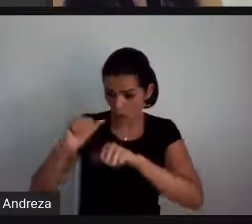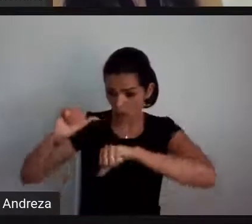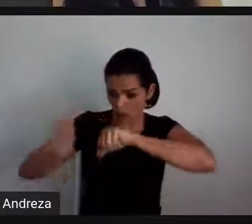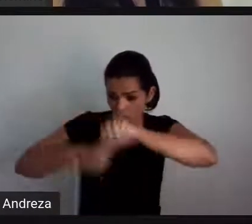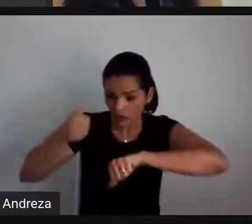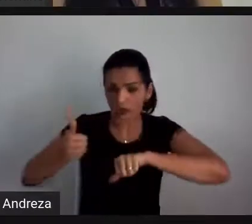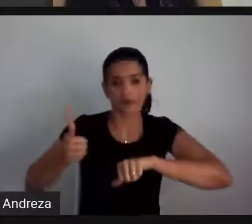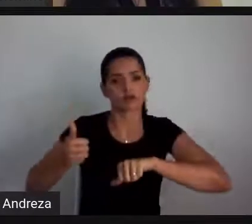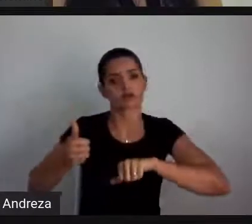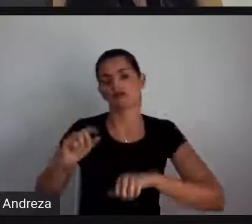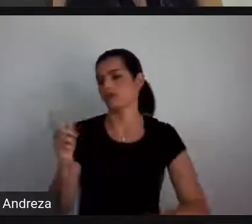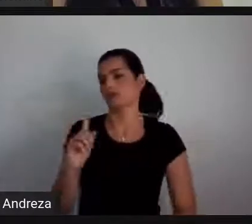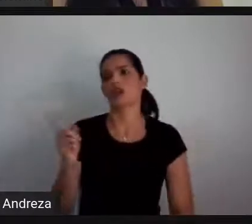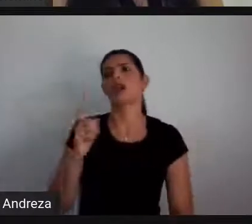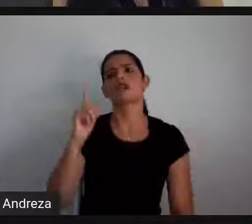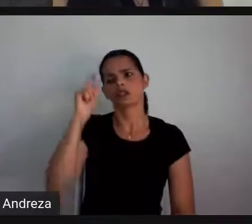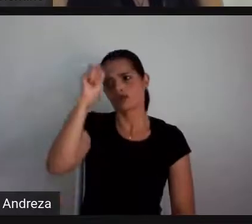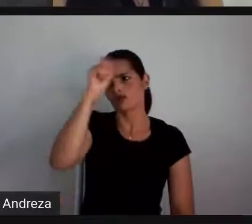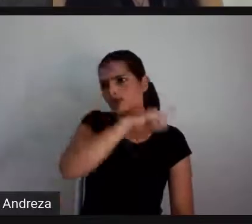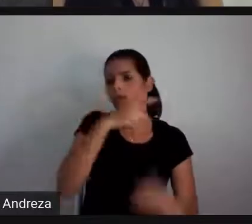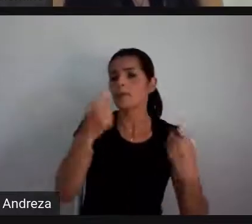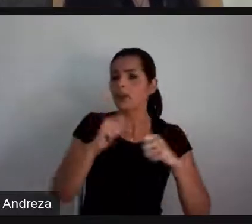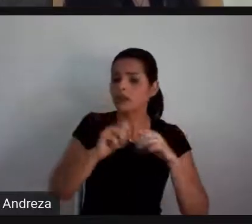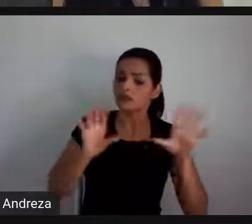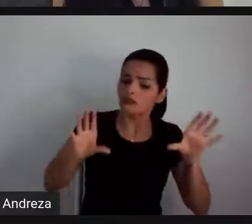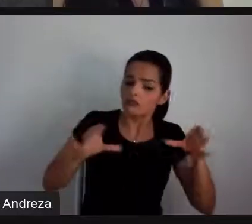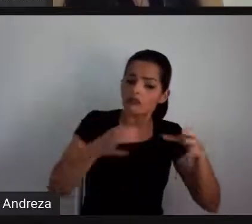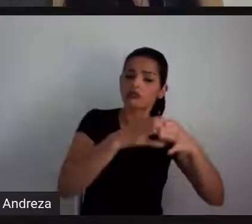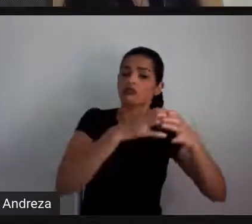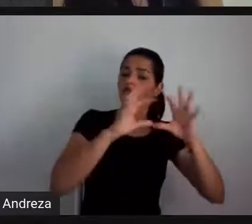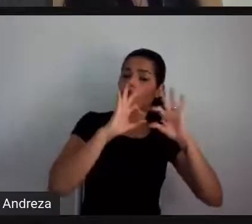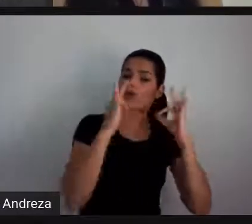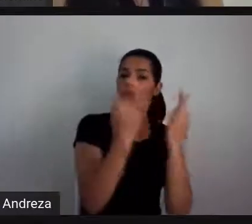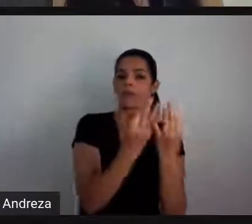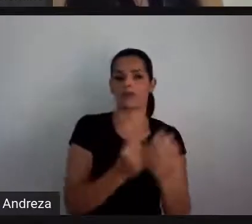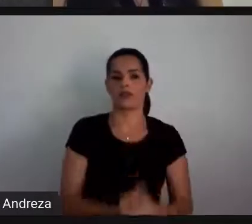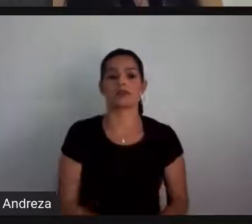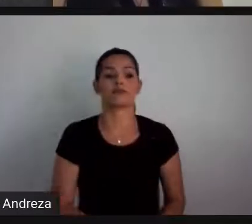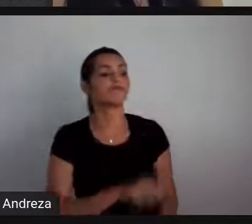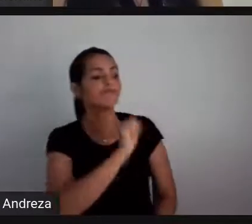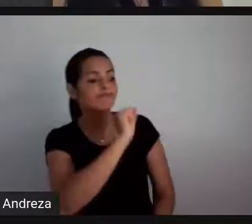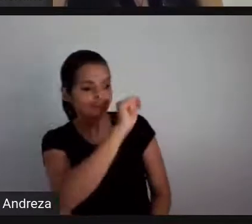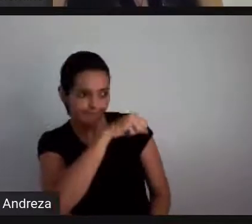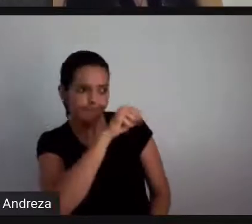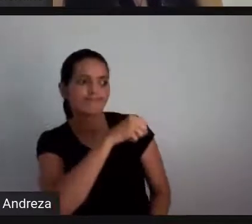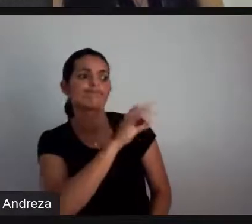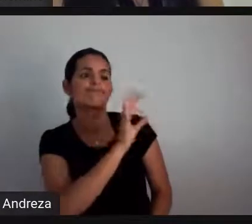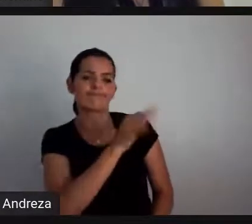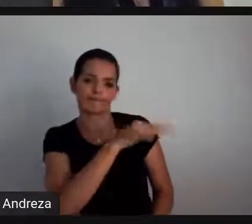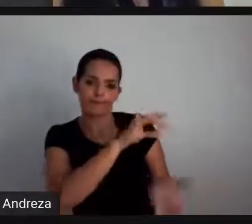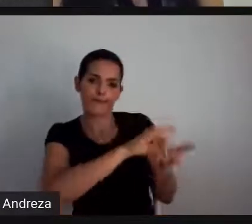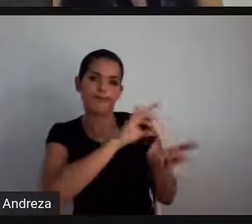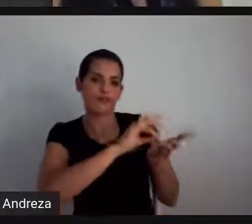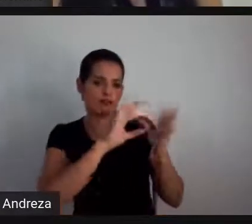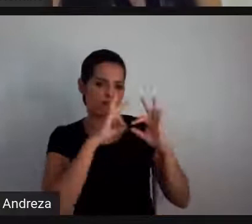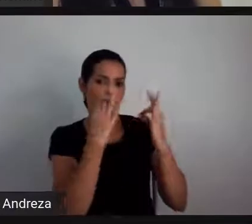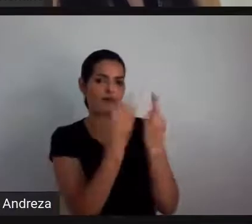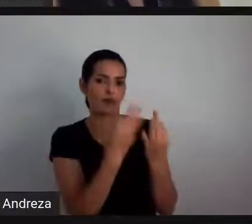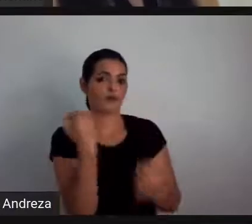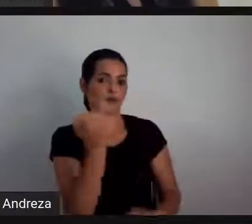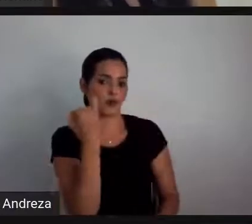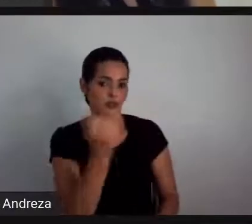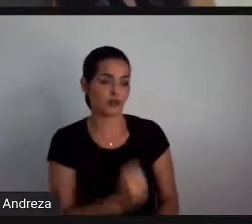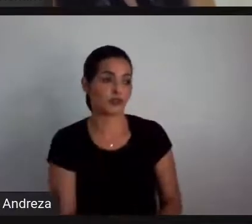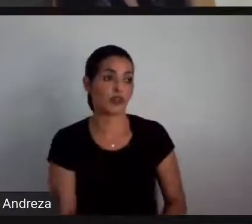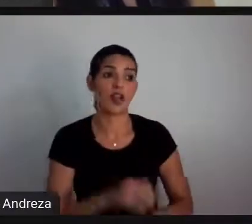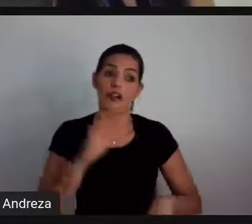também é um ponto, né? Envolver a família. Sim, sim, sim. Muito importante. E nem sempre a pessoa quer envolver a